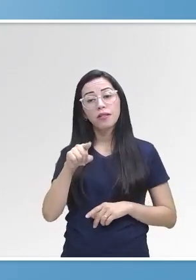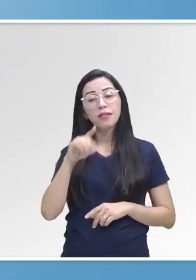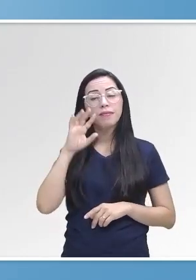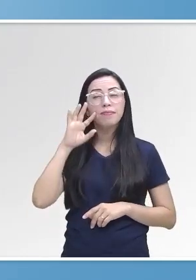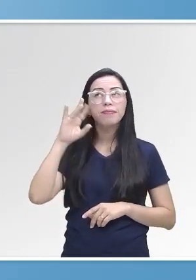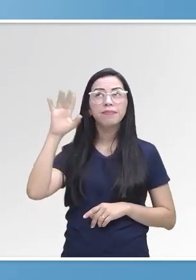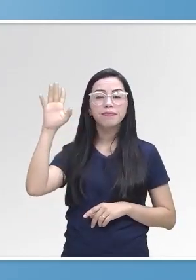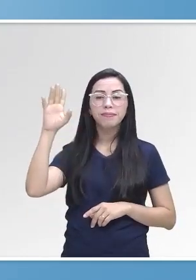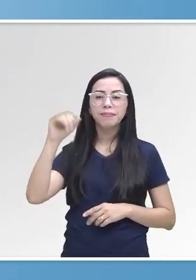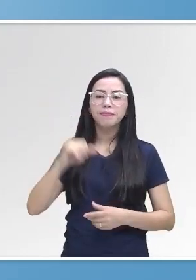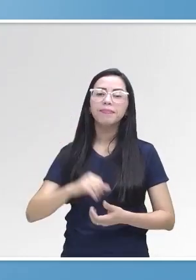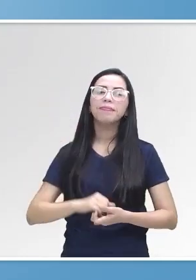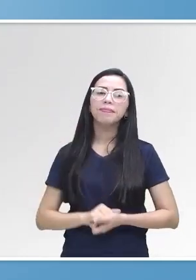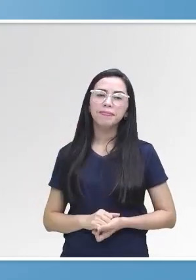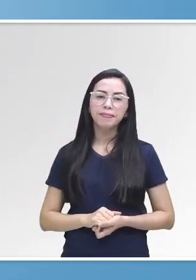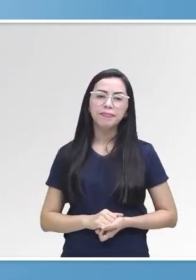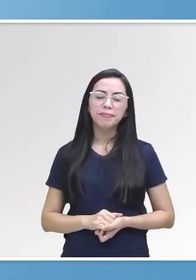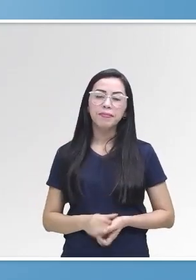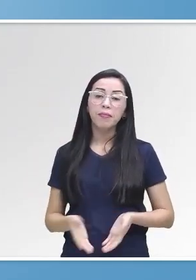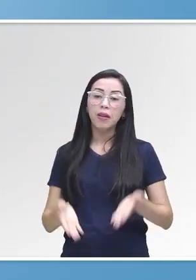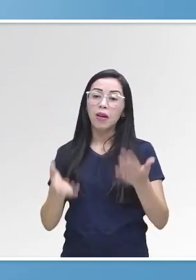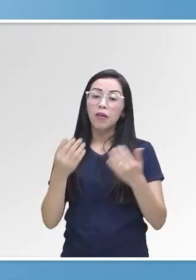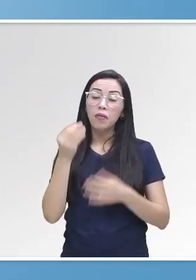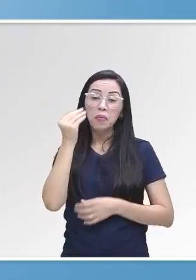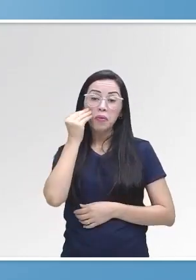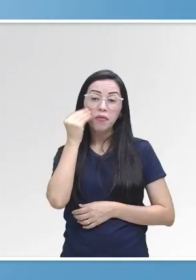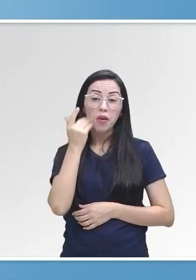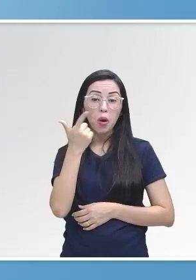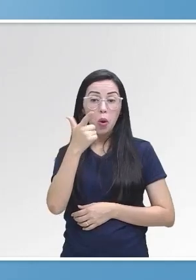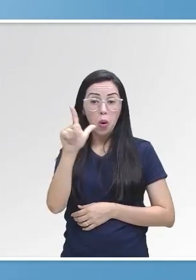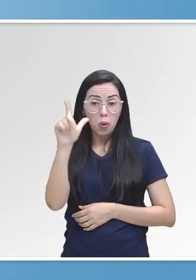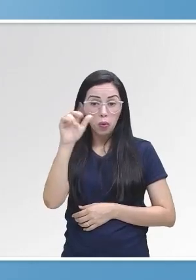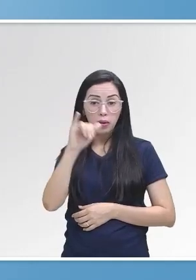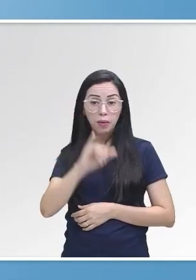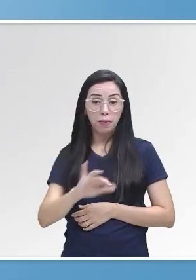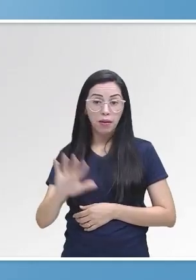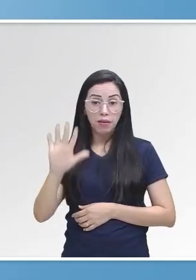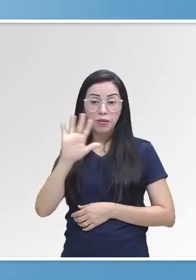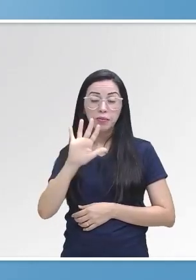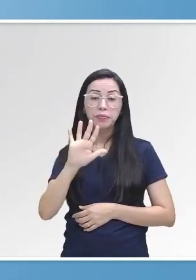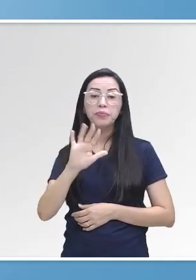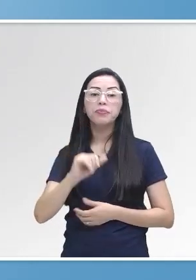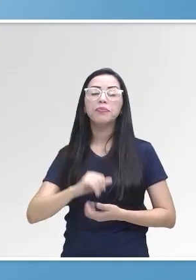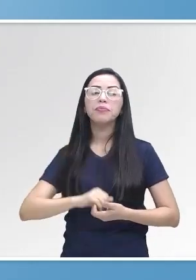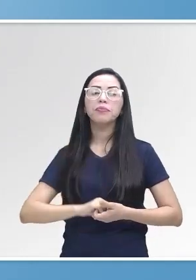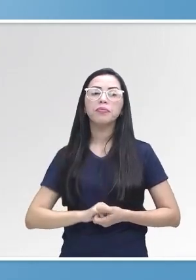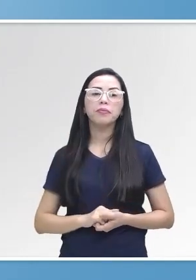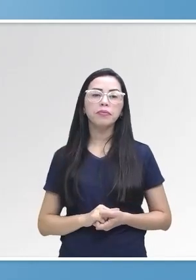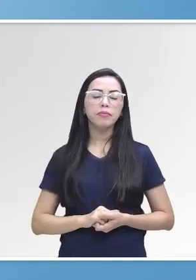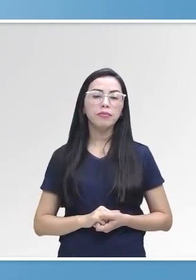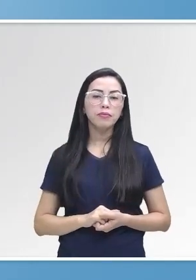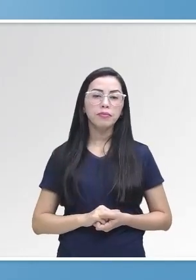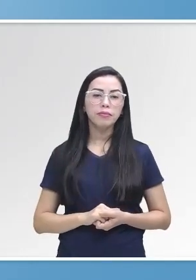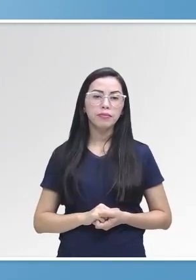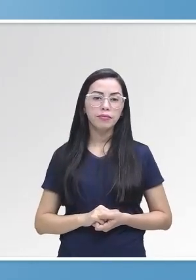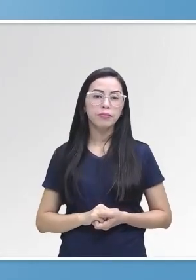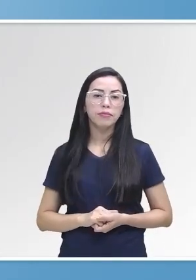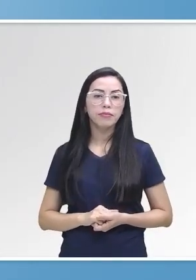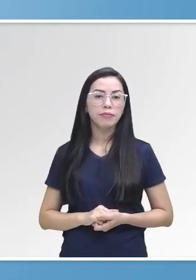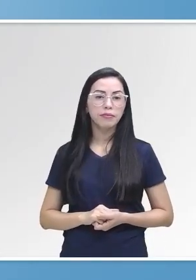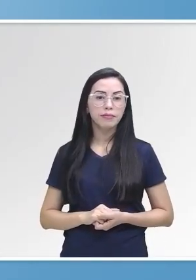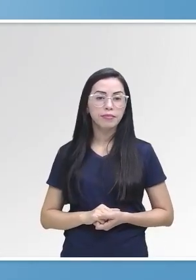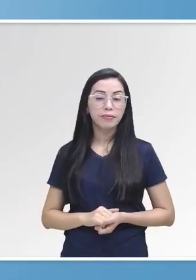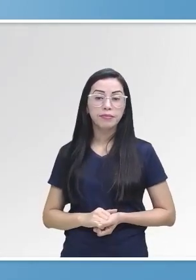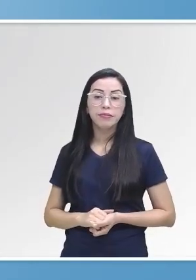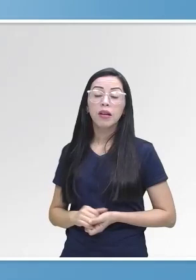imaginação Vamos ver outra coisa outra imagem outro assunto para gente identificar esse gráfico mora lá